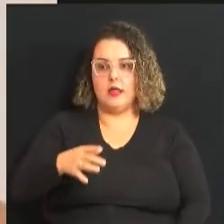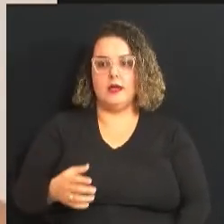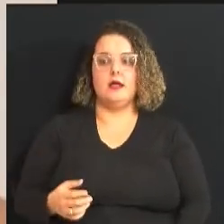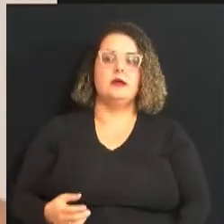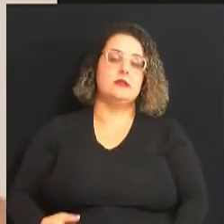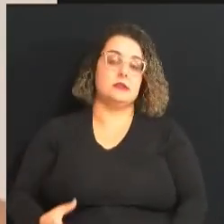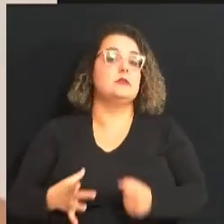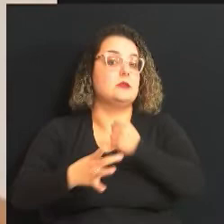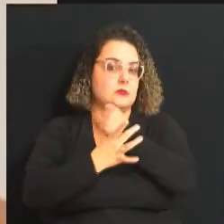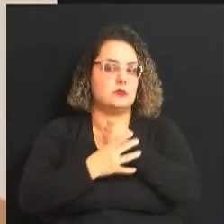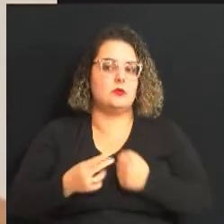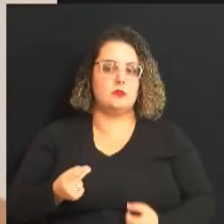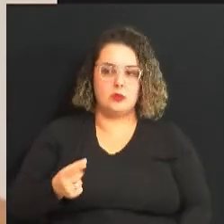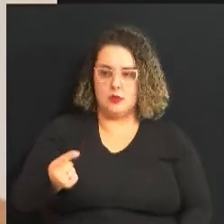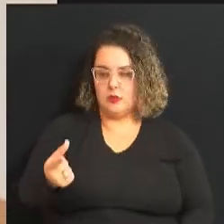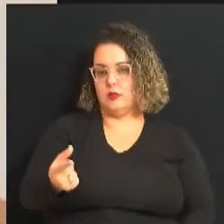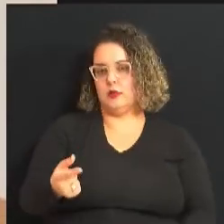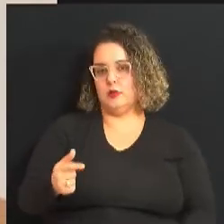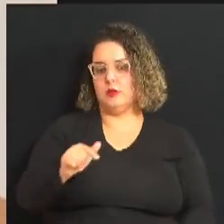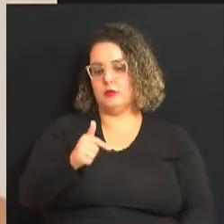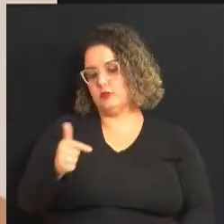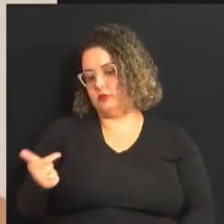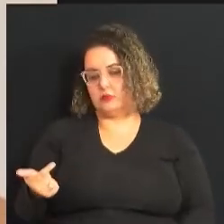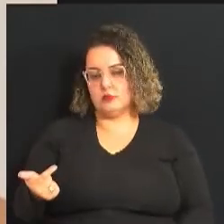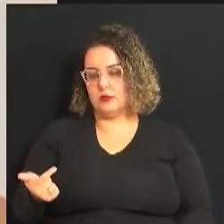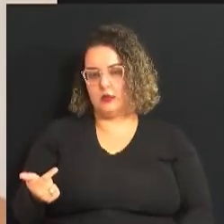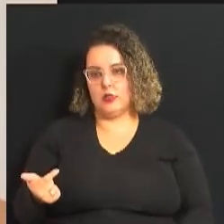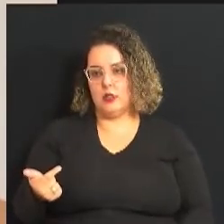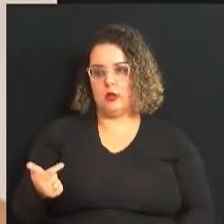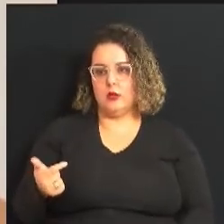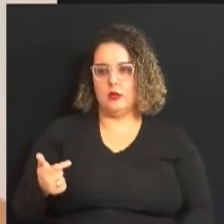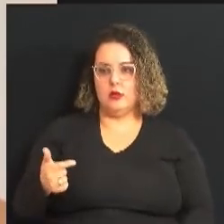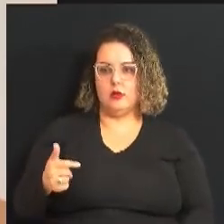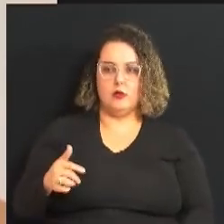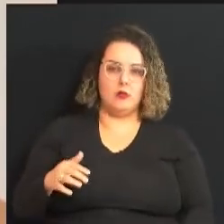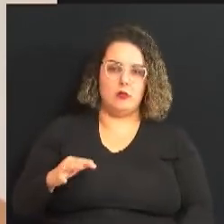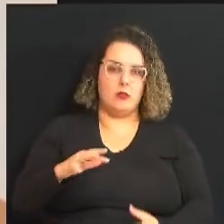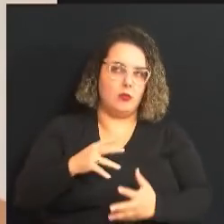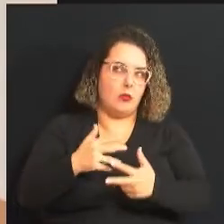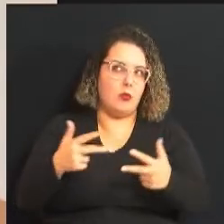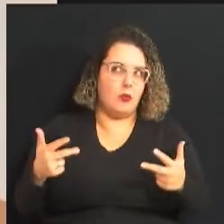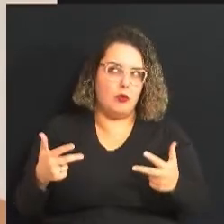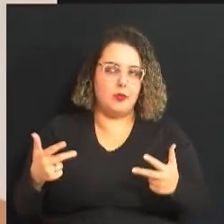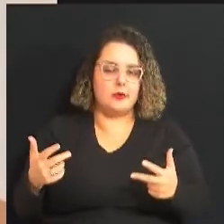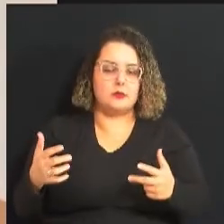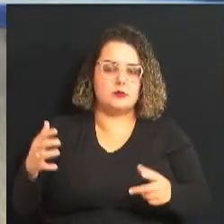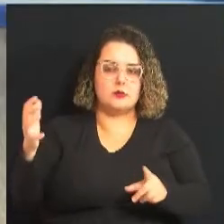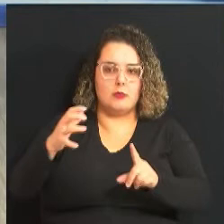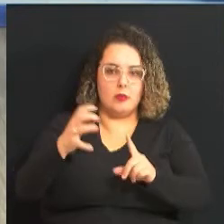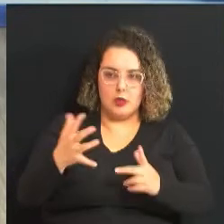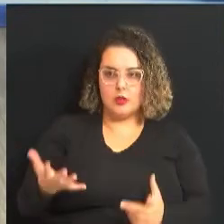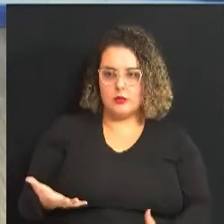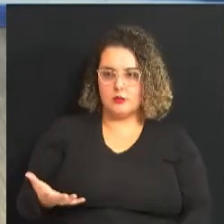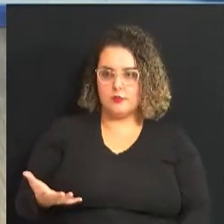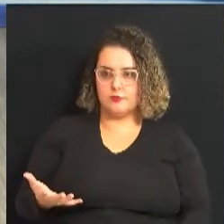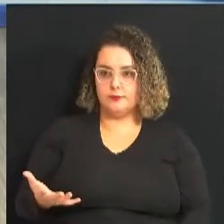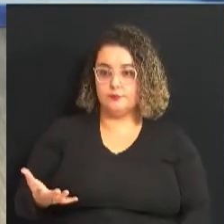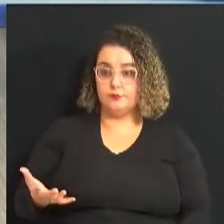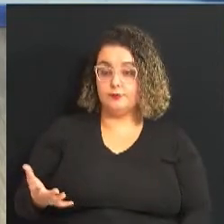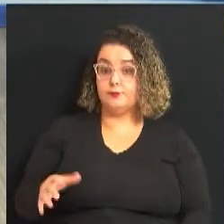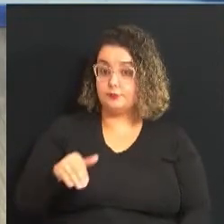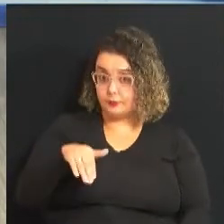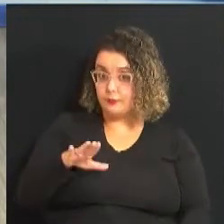duração e não depende de muitos fatores ambientais, vamos assim dizer. Doutora, a senhora disse aí desses métodos mais